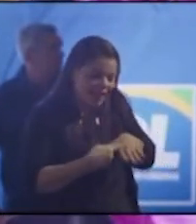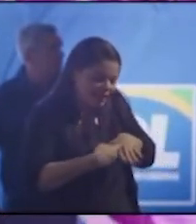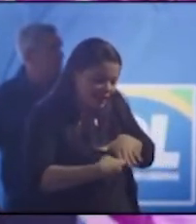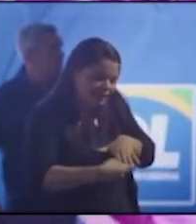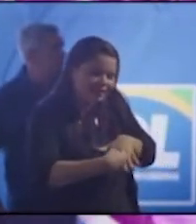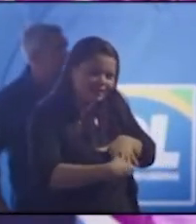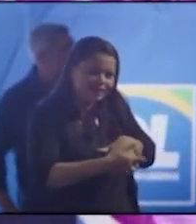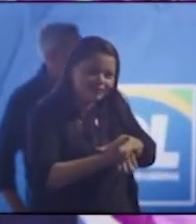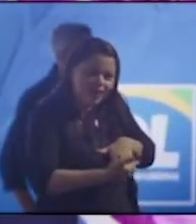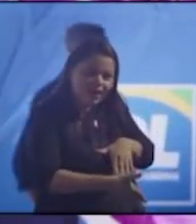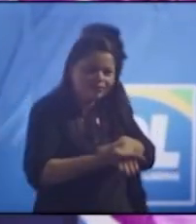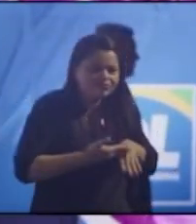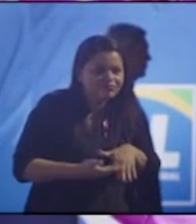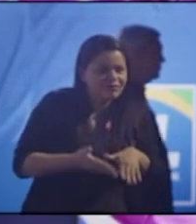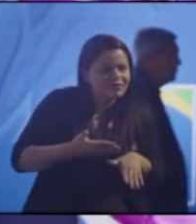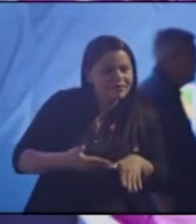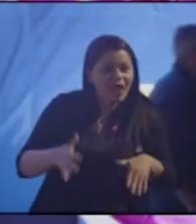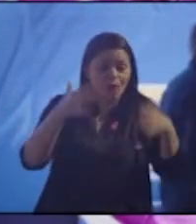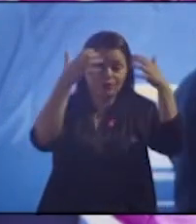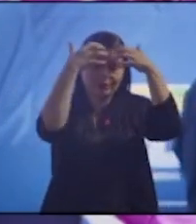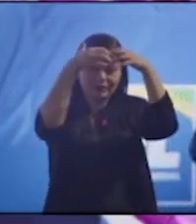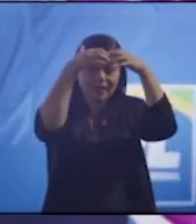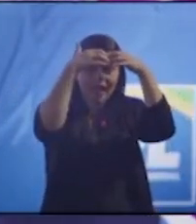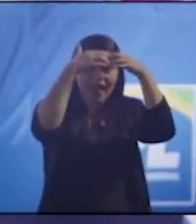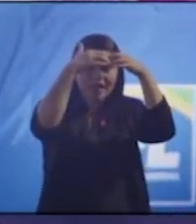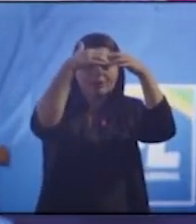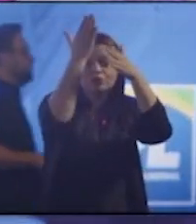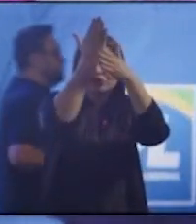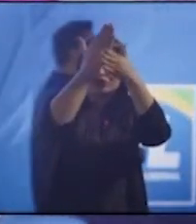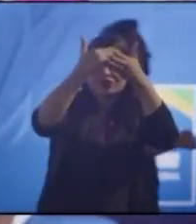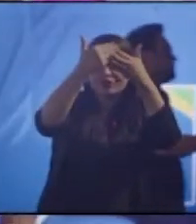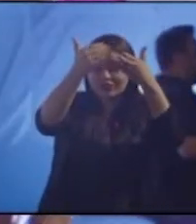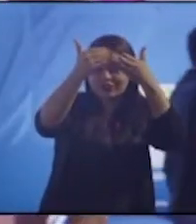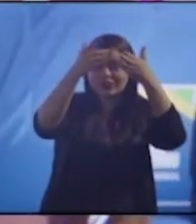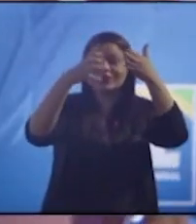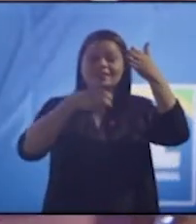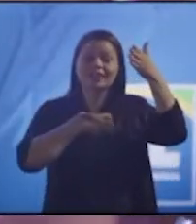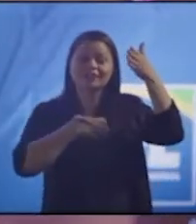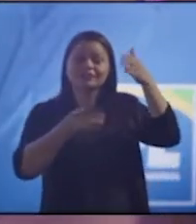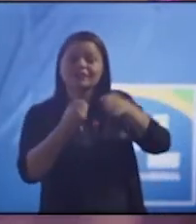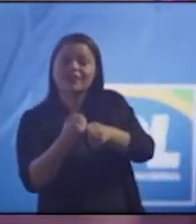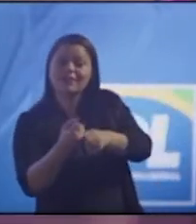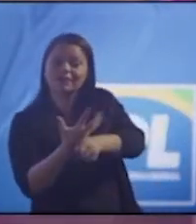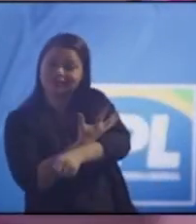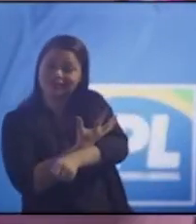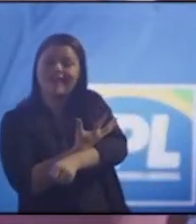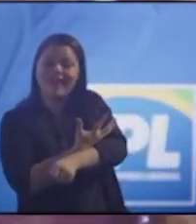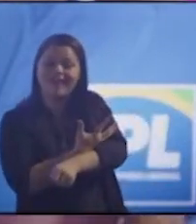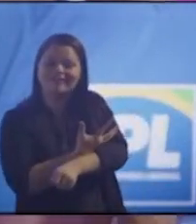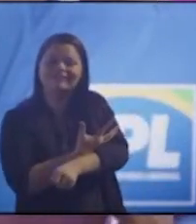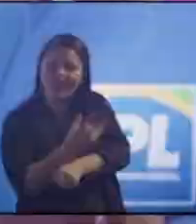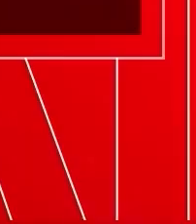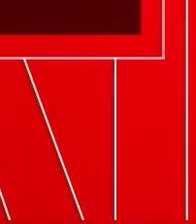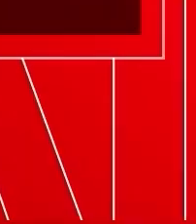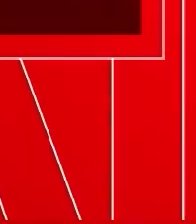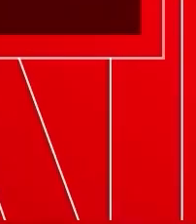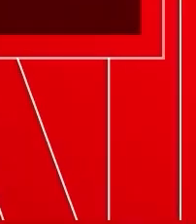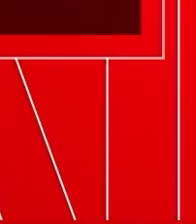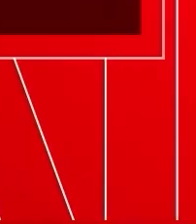partes. Uma para as emoções e linguagem, já sente emoções. Olha que forte.